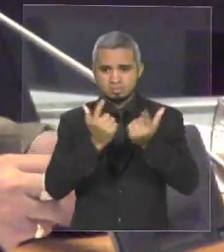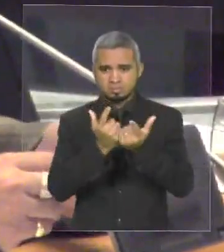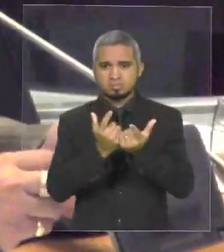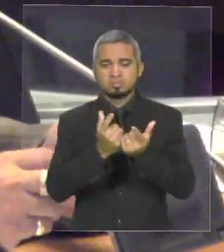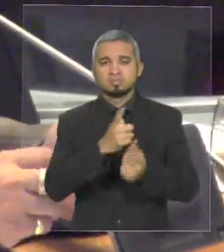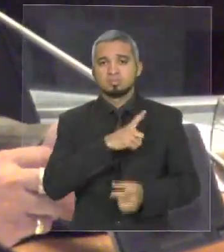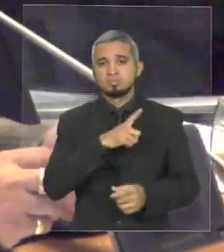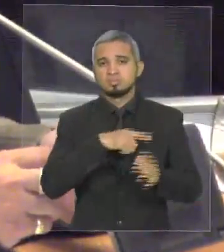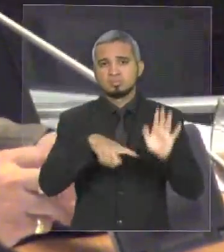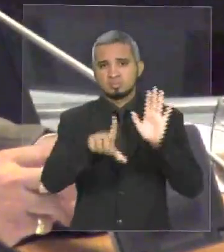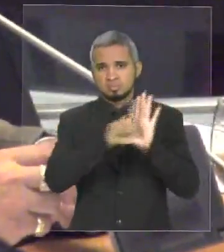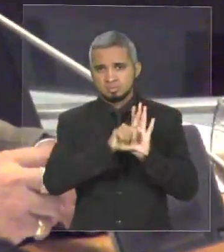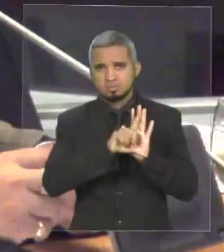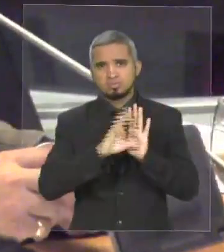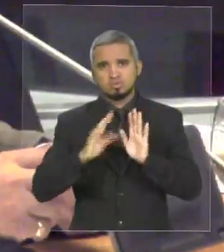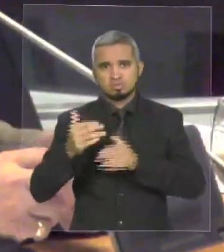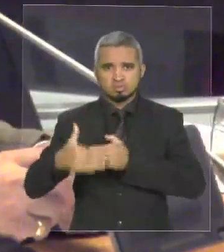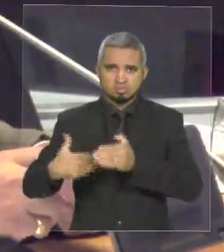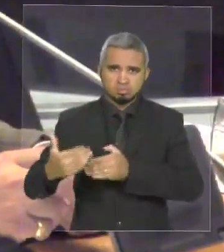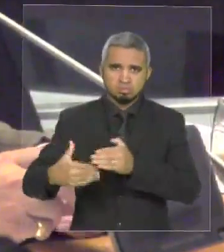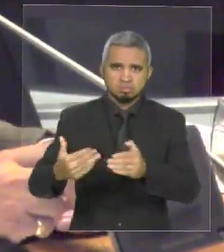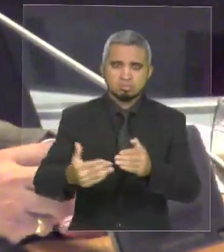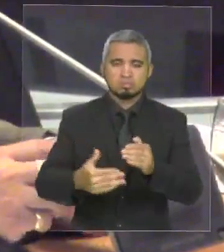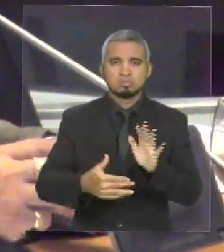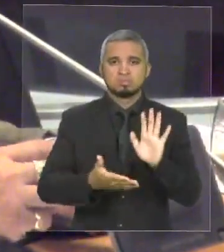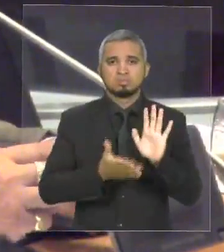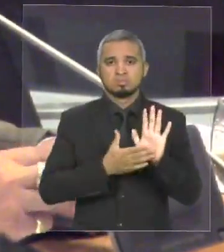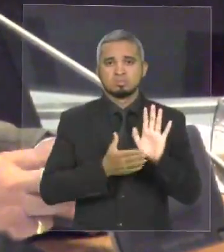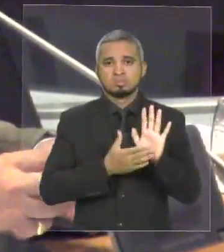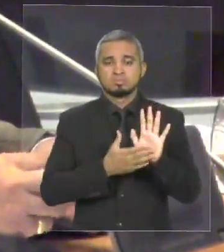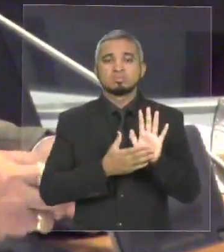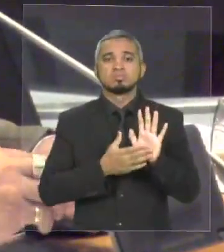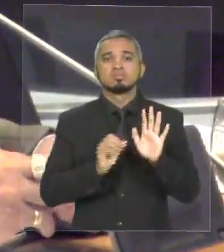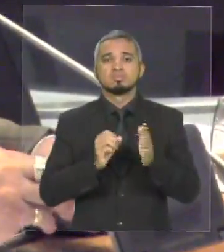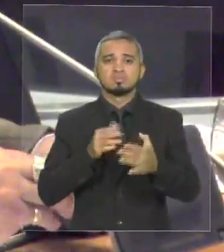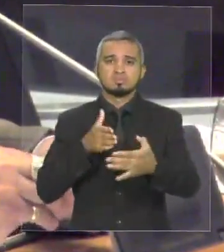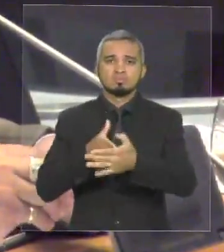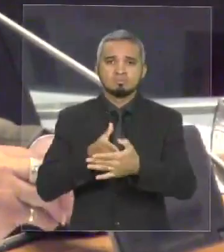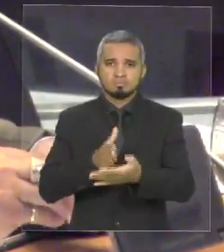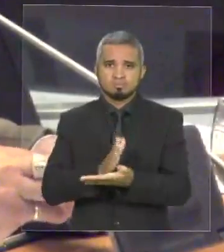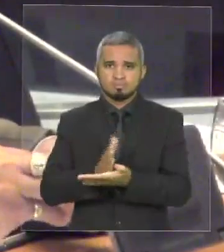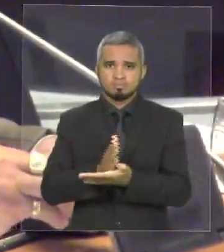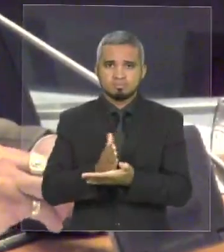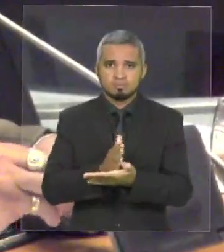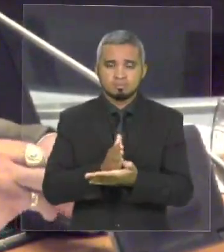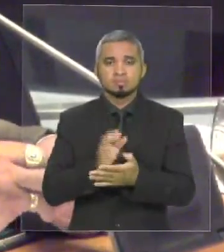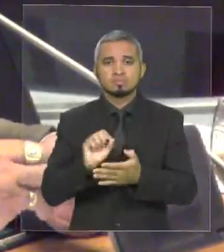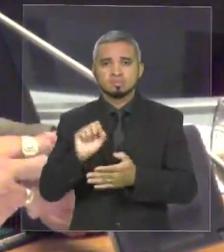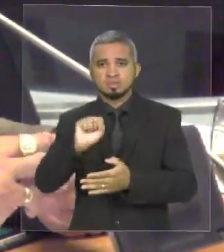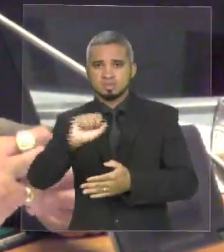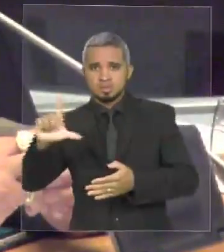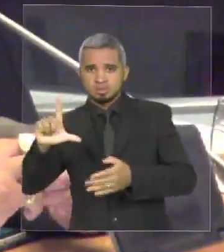tramitando, que define, na verdade, os limites entre São Luís e São José de Ribamar.